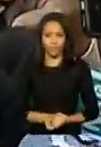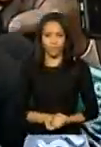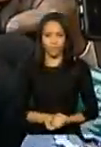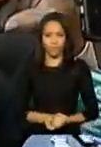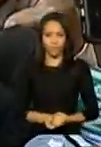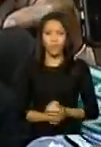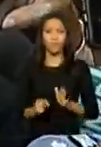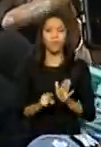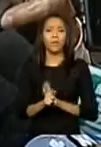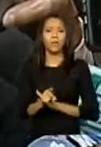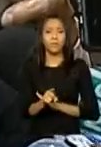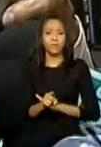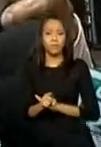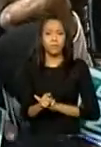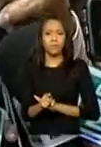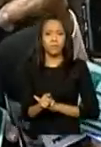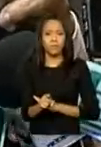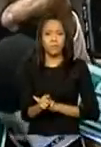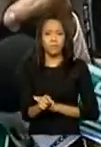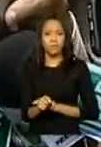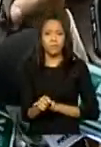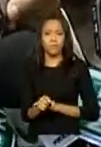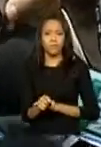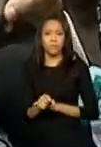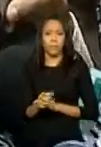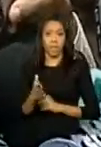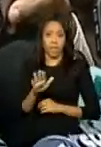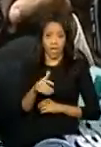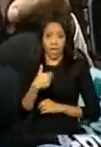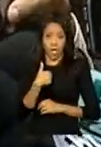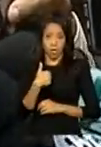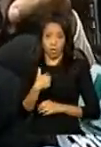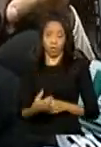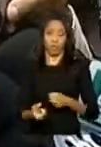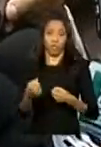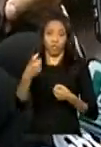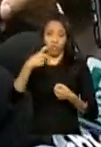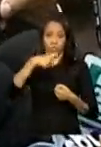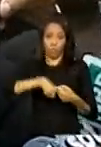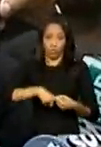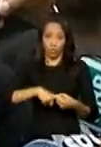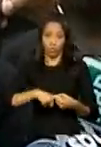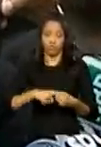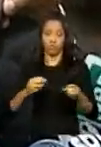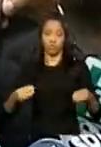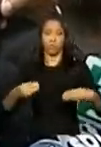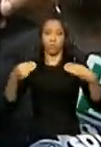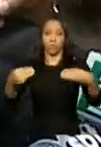retorno do Ministério da Cultura. No meu retorno ao Ministério, foi isso que eu disse.